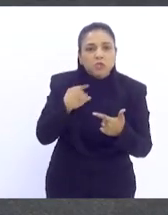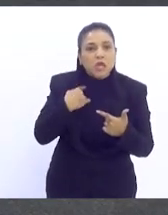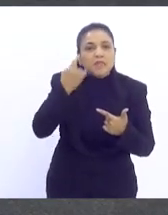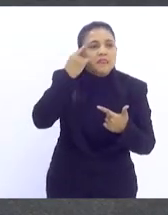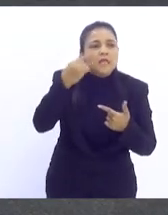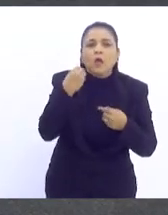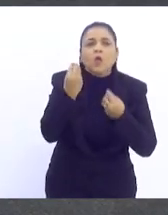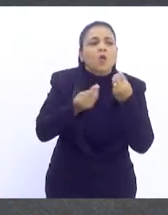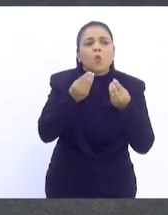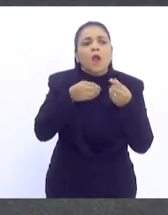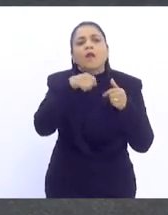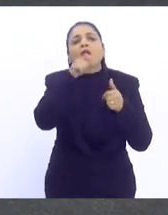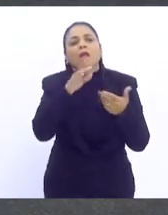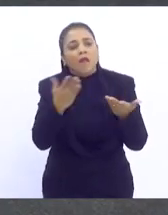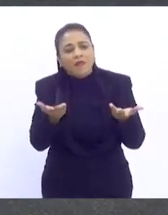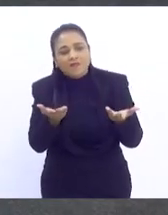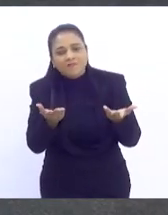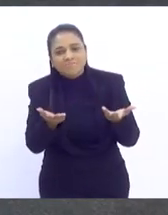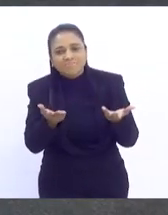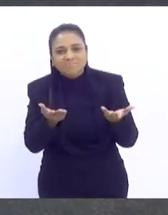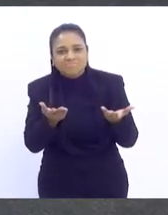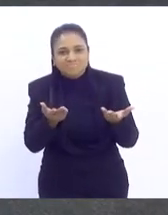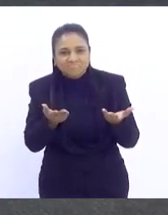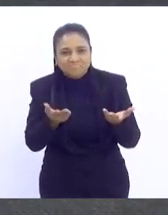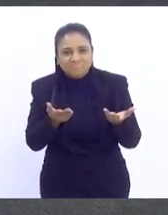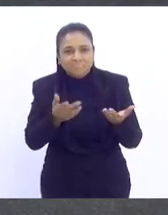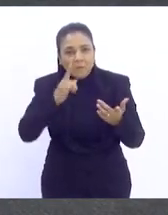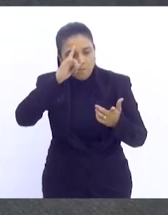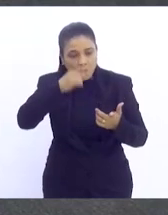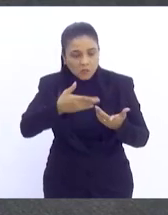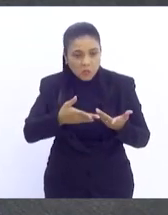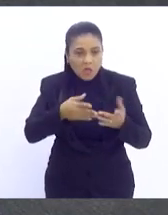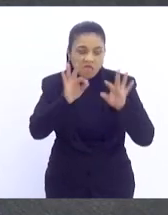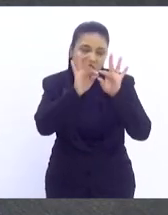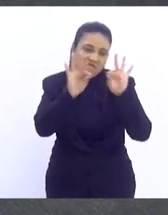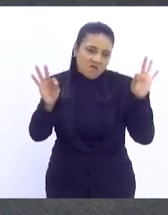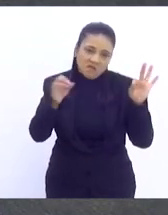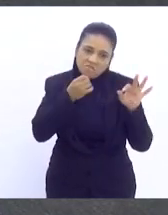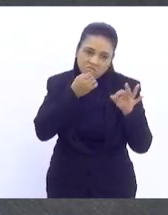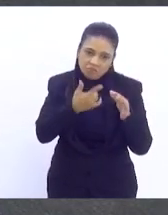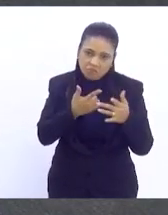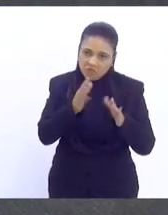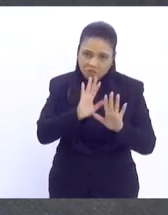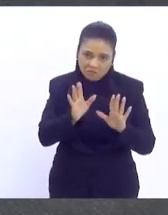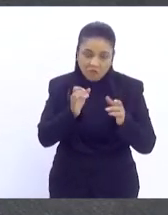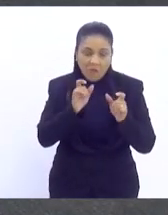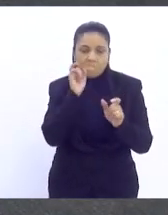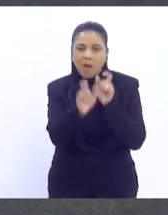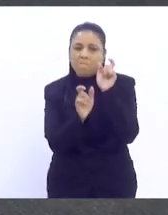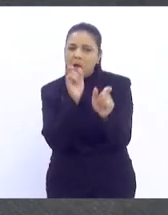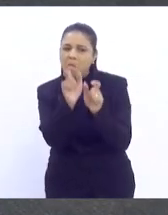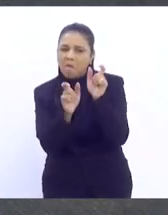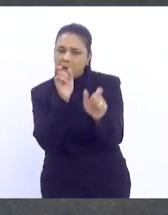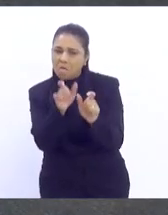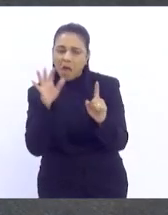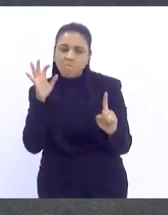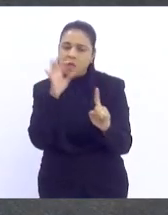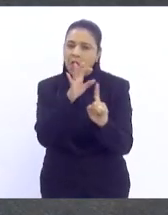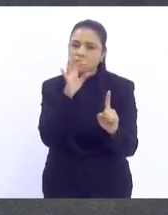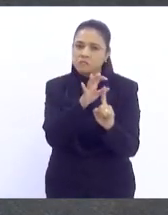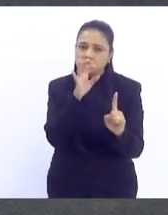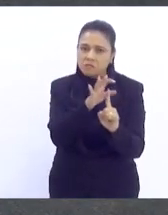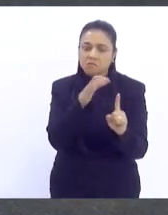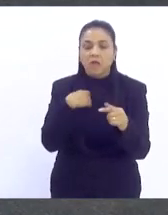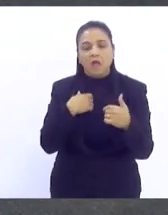estavam mexendo é frase dita Então nada amigável então esses tutores sentiram os ameaçado e com toda a razão